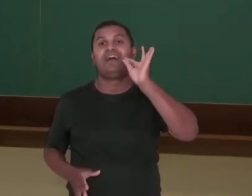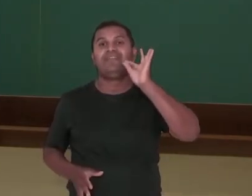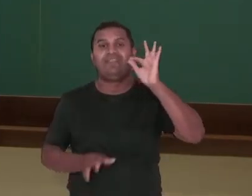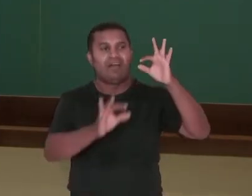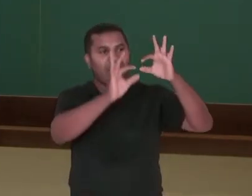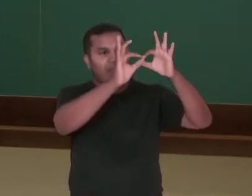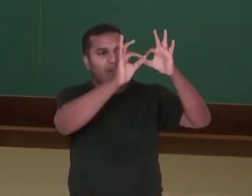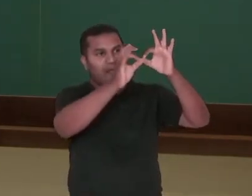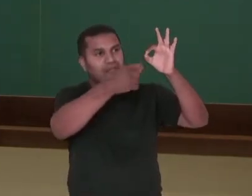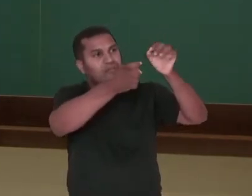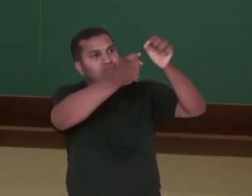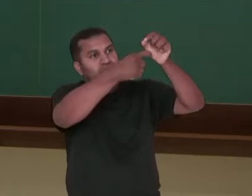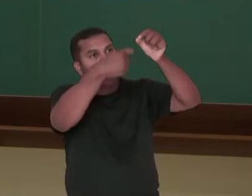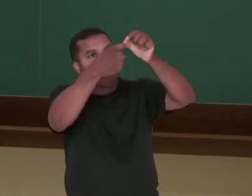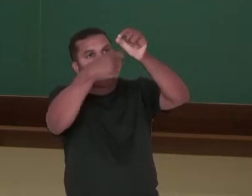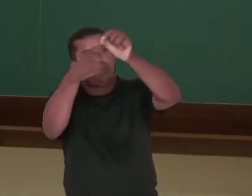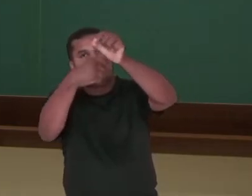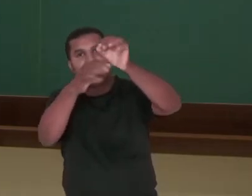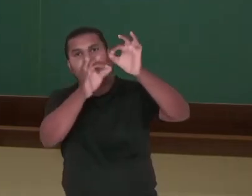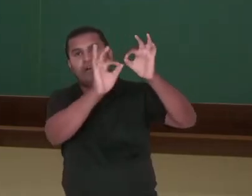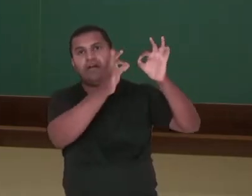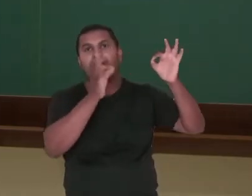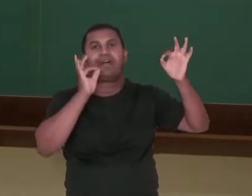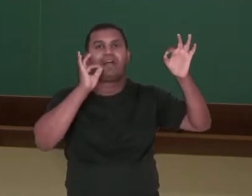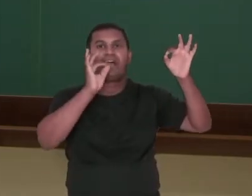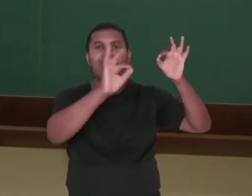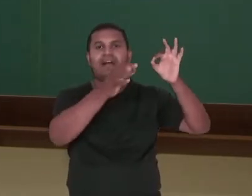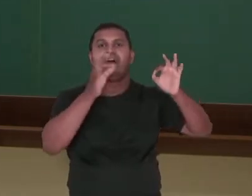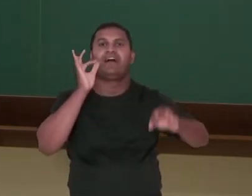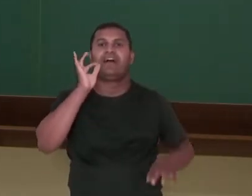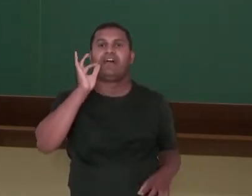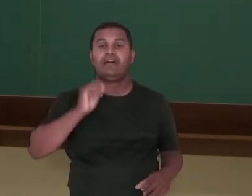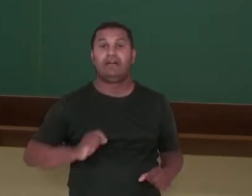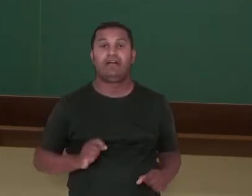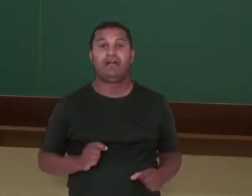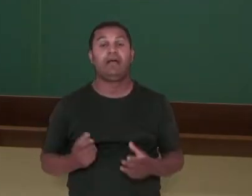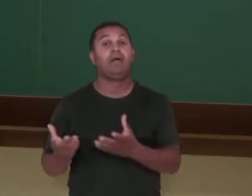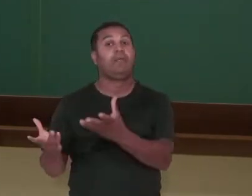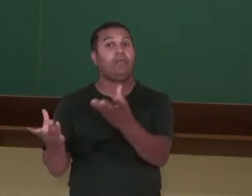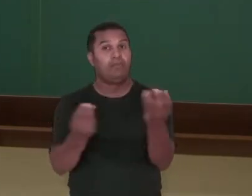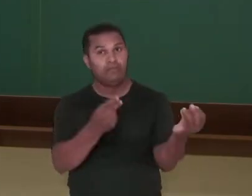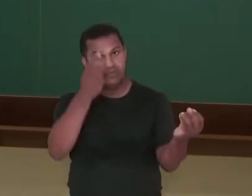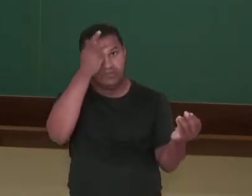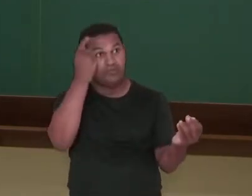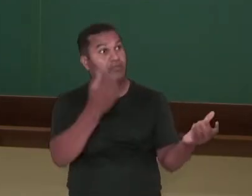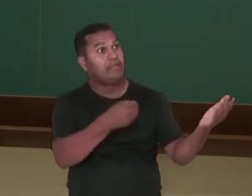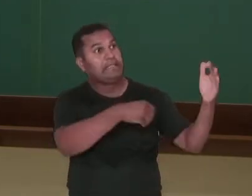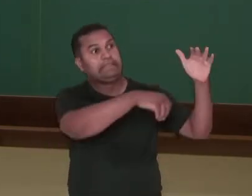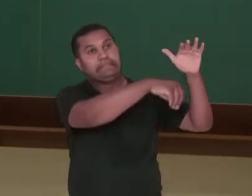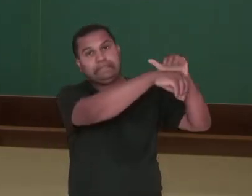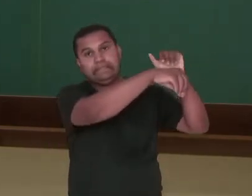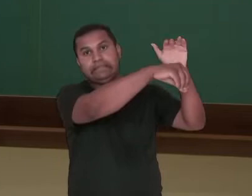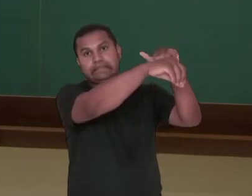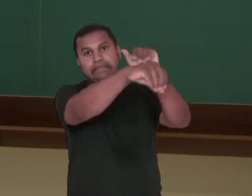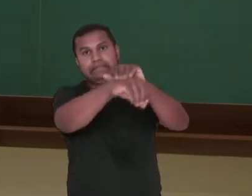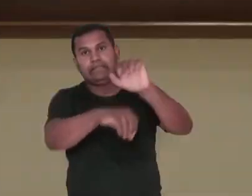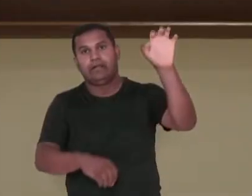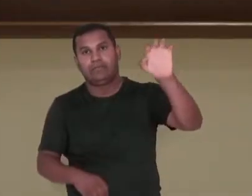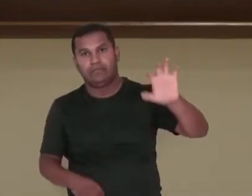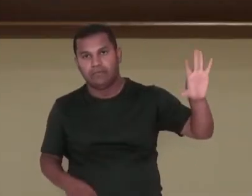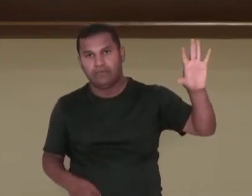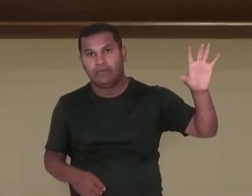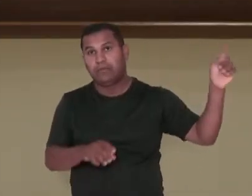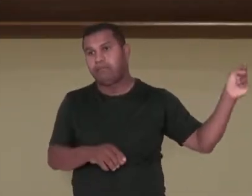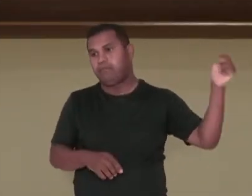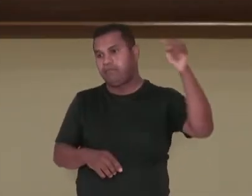café, de trazer esses imigrantes, colocando muitos deles para trabalhar nas lavouras de café. Muitos